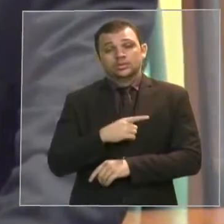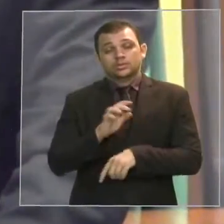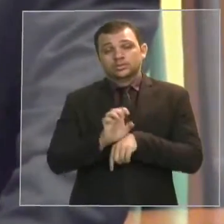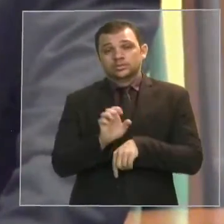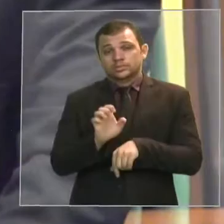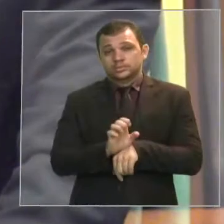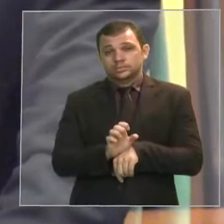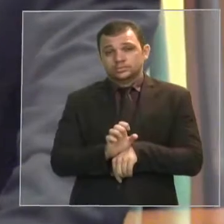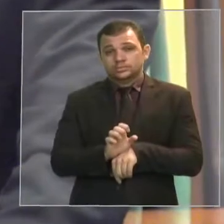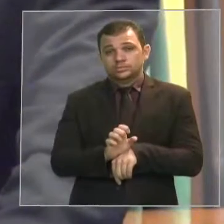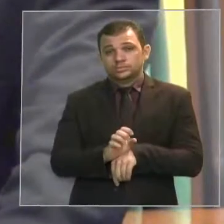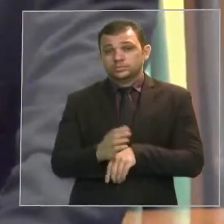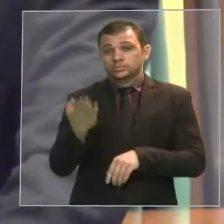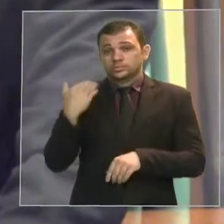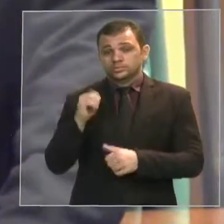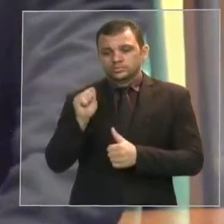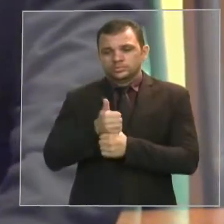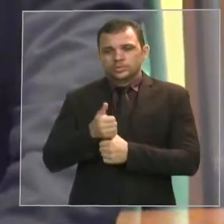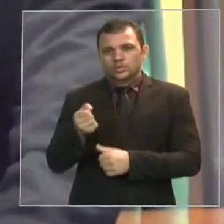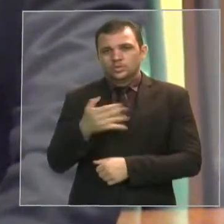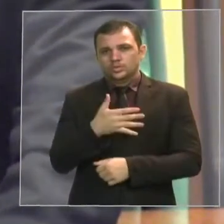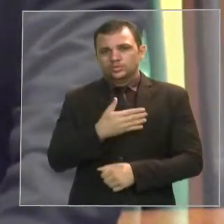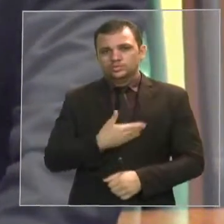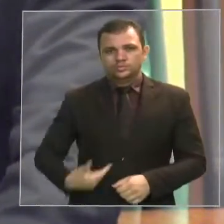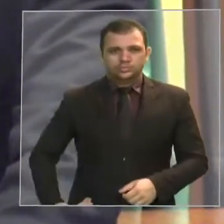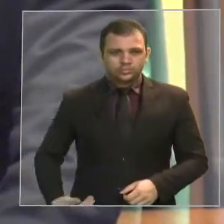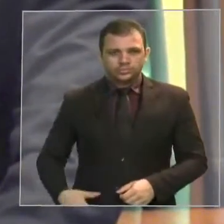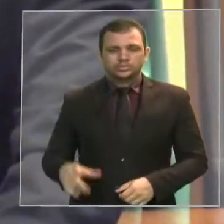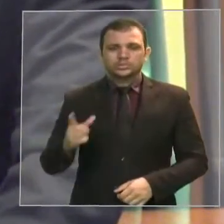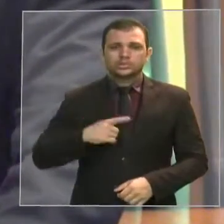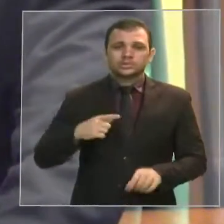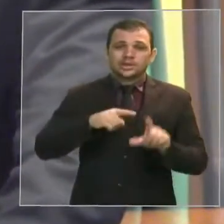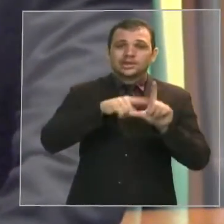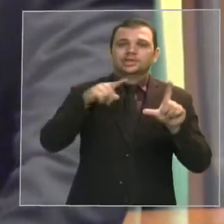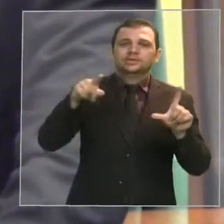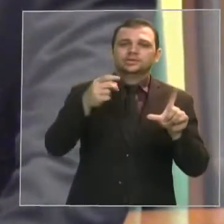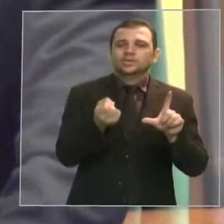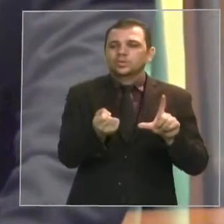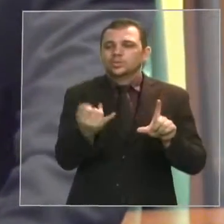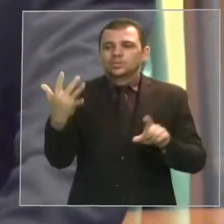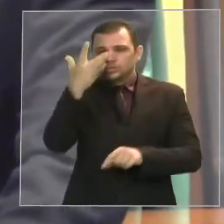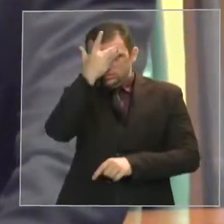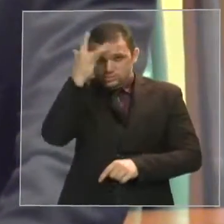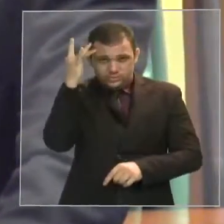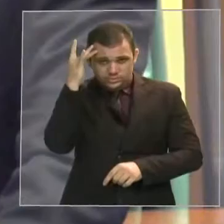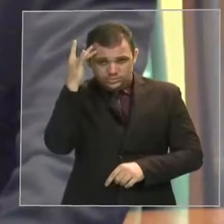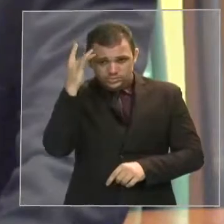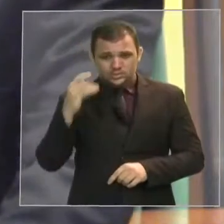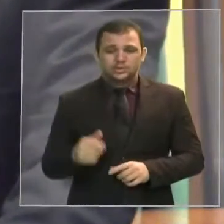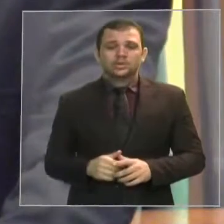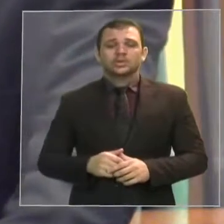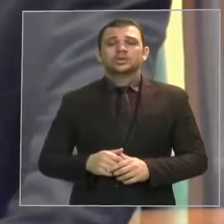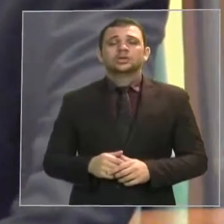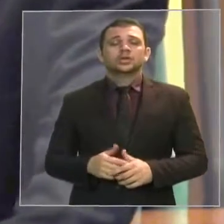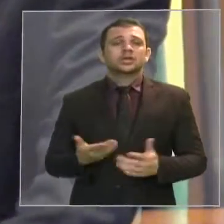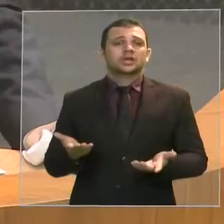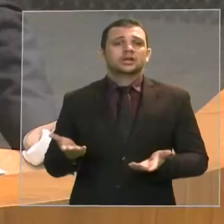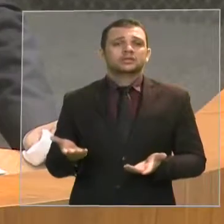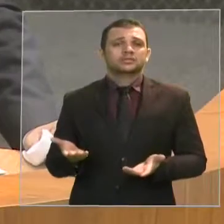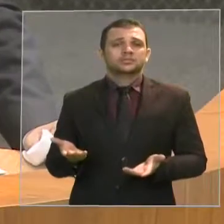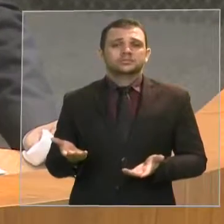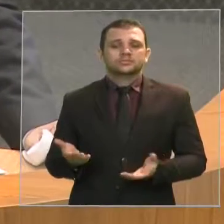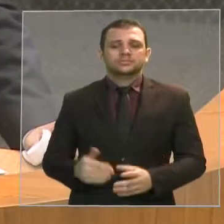índices reprováveis de pessoas que não têm a menor condição